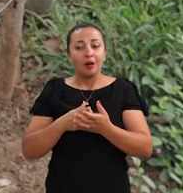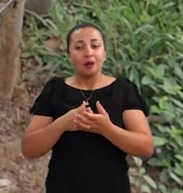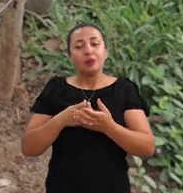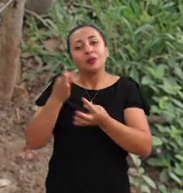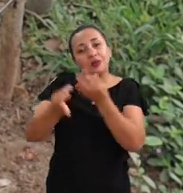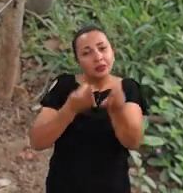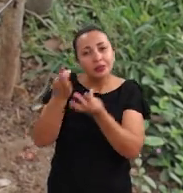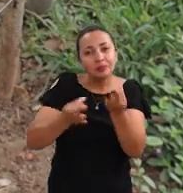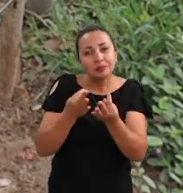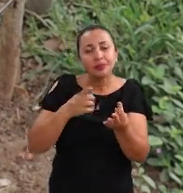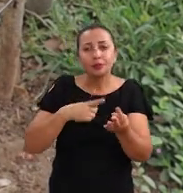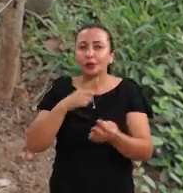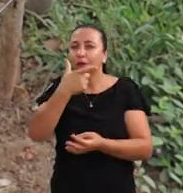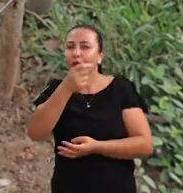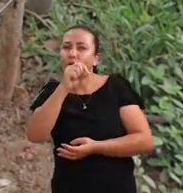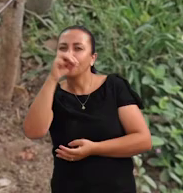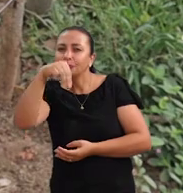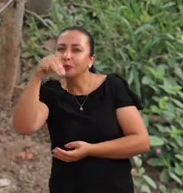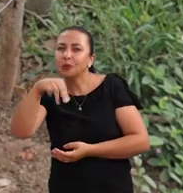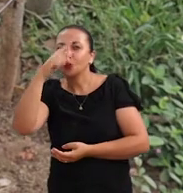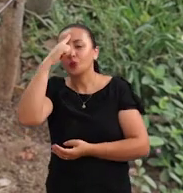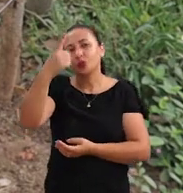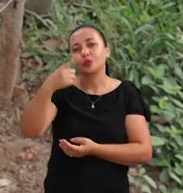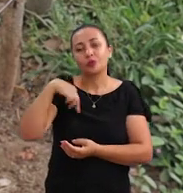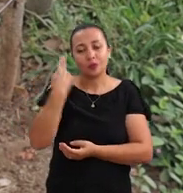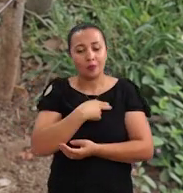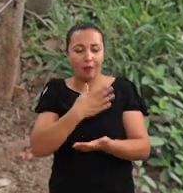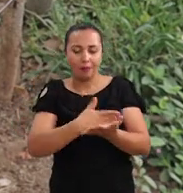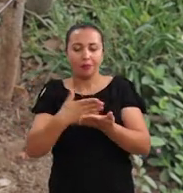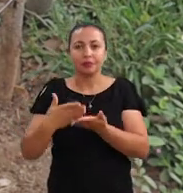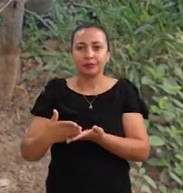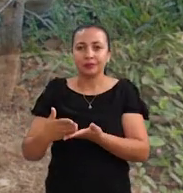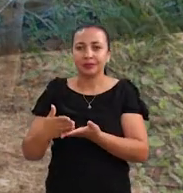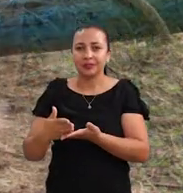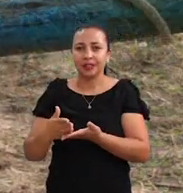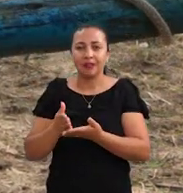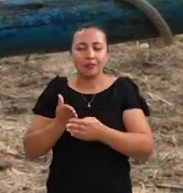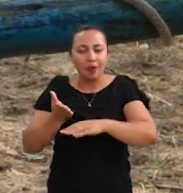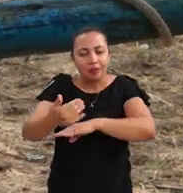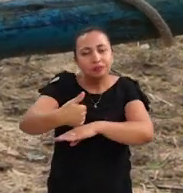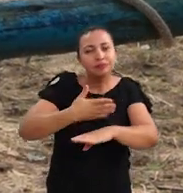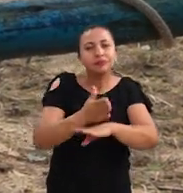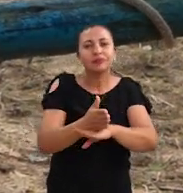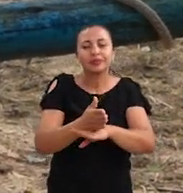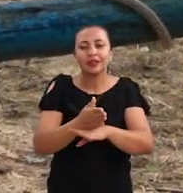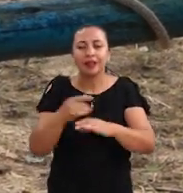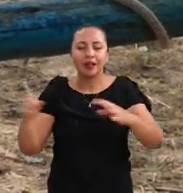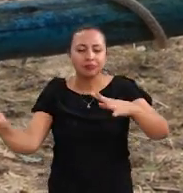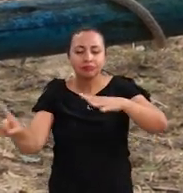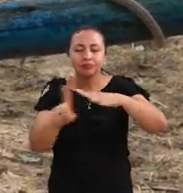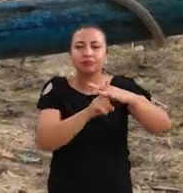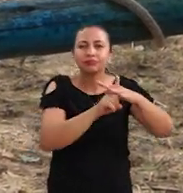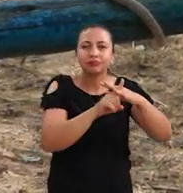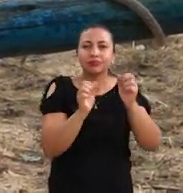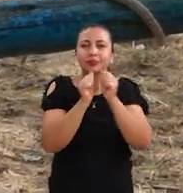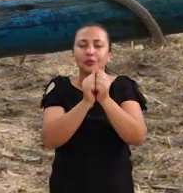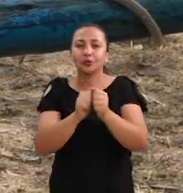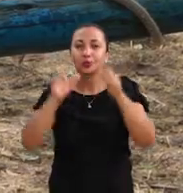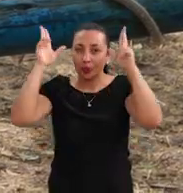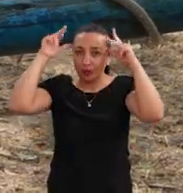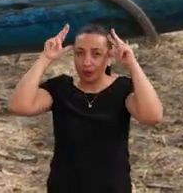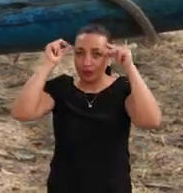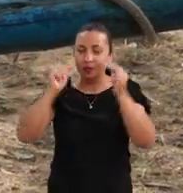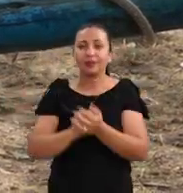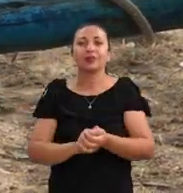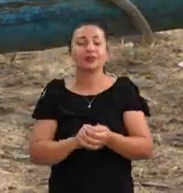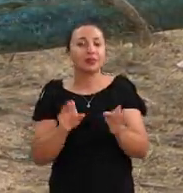As sessões duravam a partir de 20 minutos, né, a gente iniciava com a interação com o cavalo, aí no decorrer da sessão